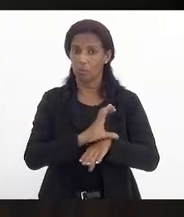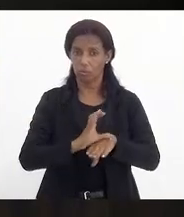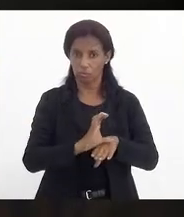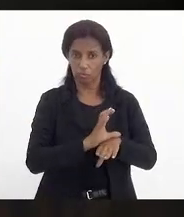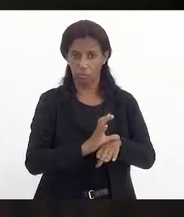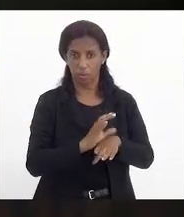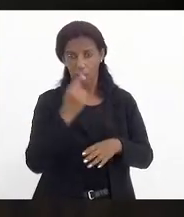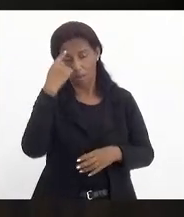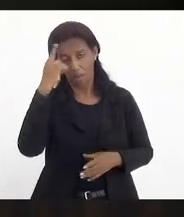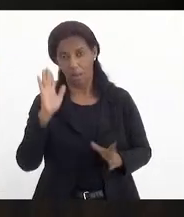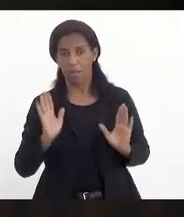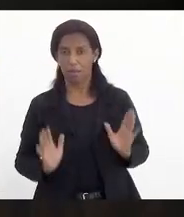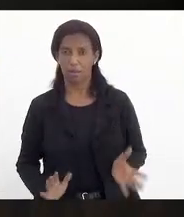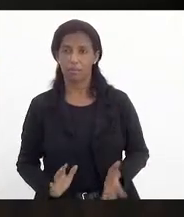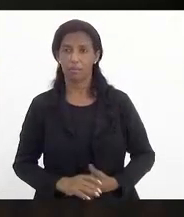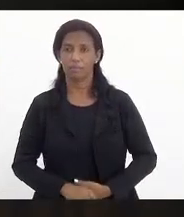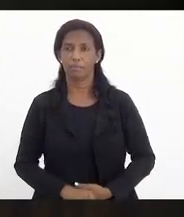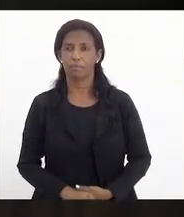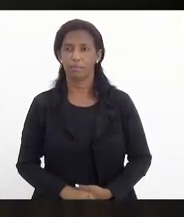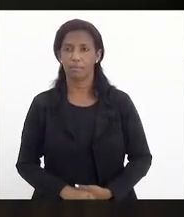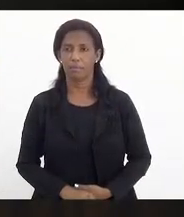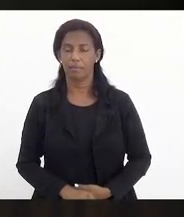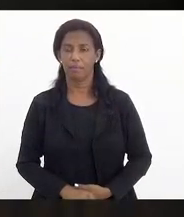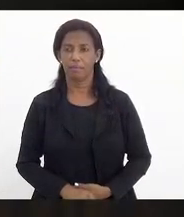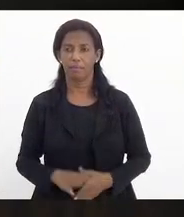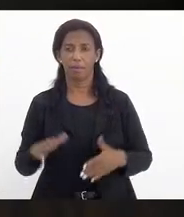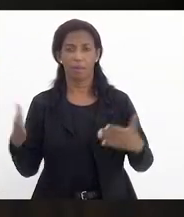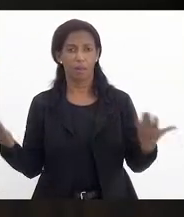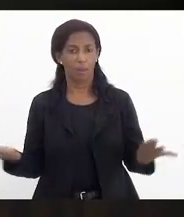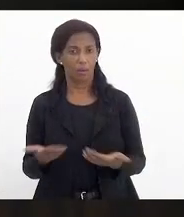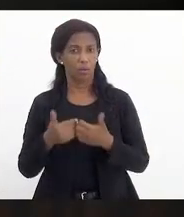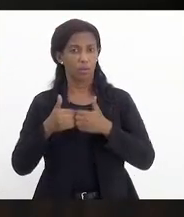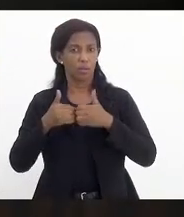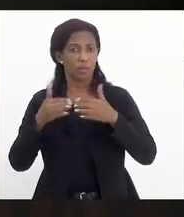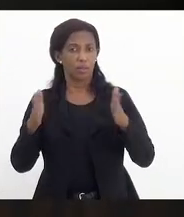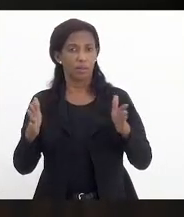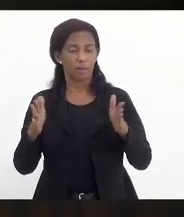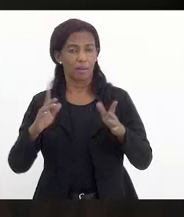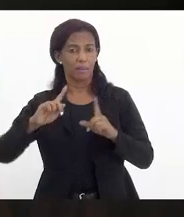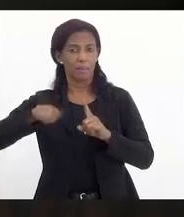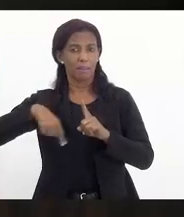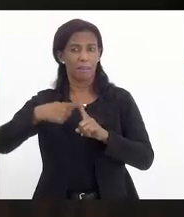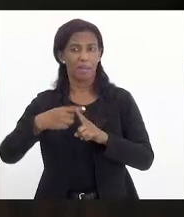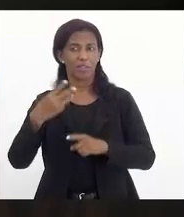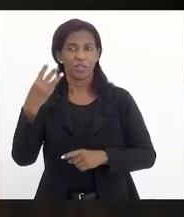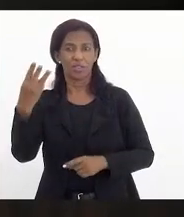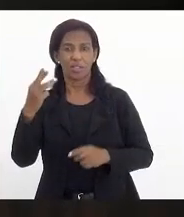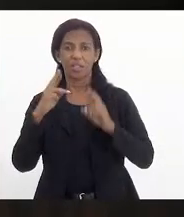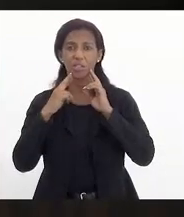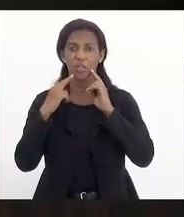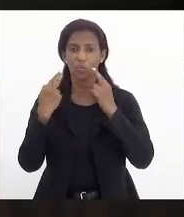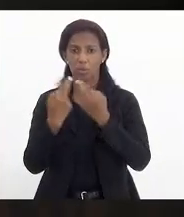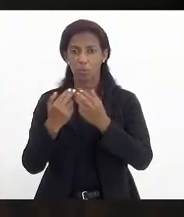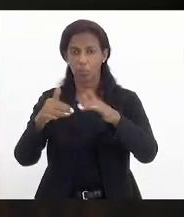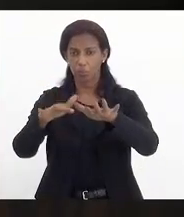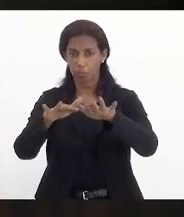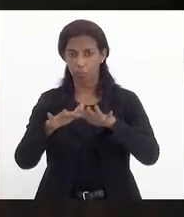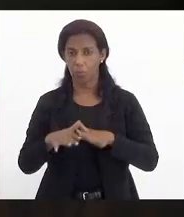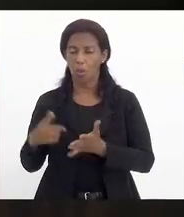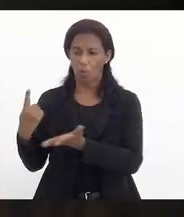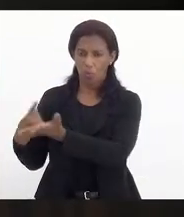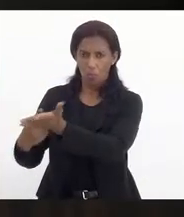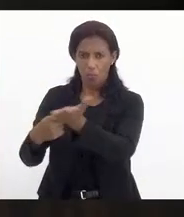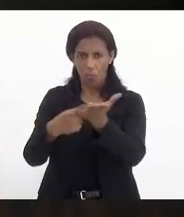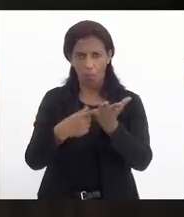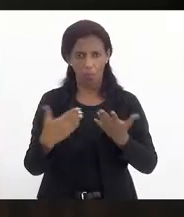A ideia era essa. Agora a gente vai abrir mais 3 audiências públicas. Eu vou combinar com vocês